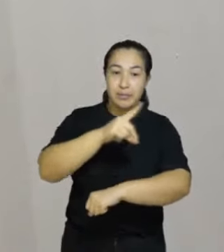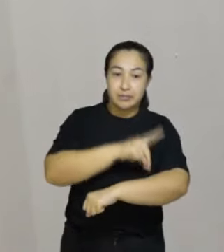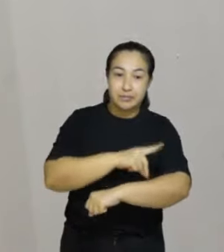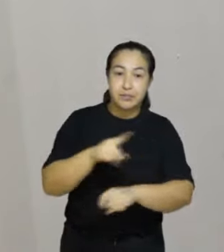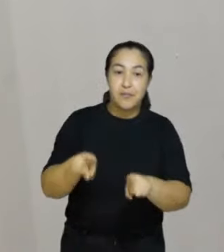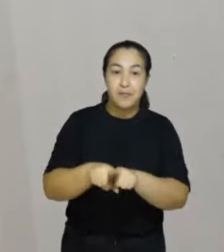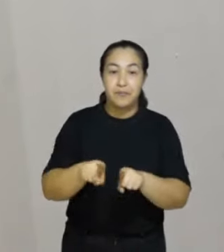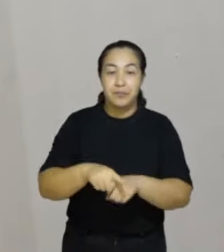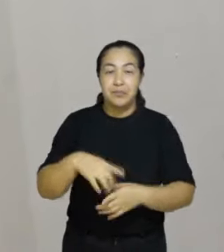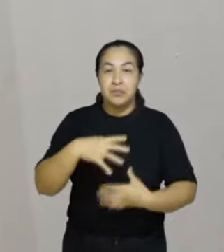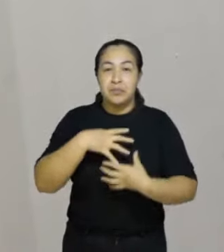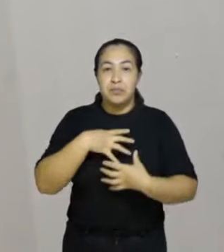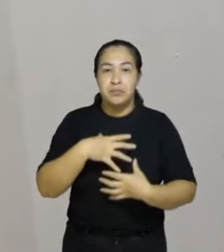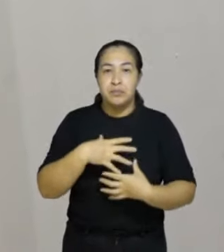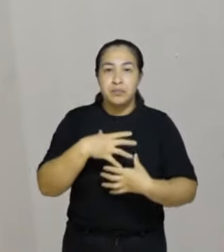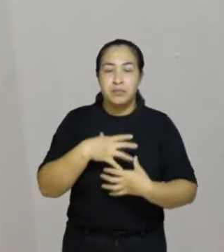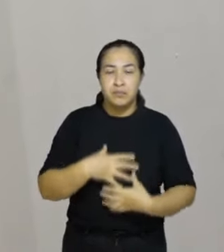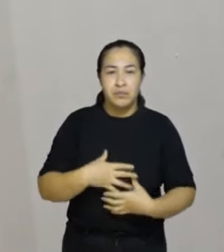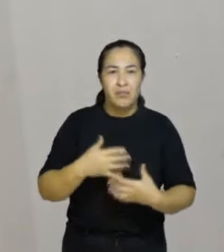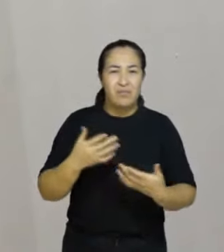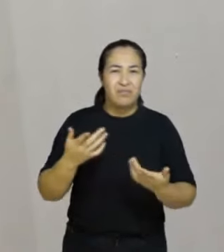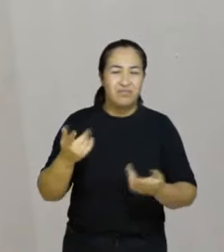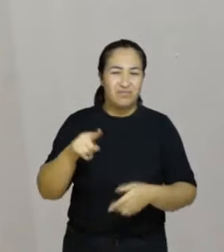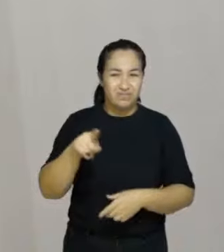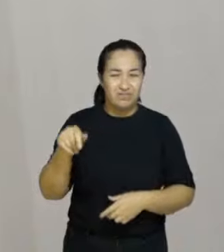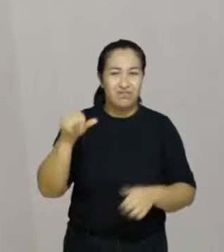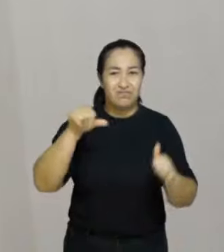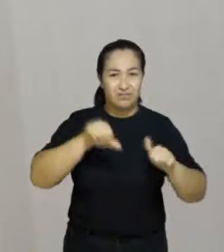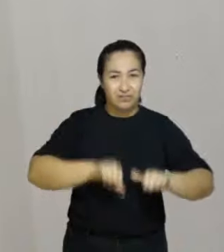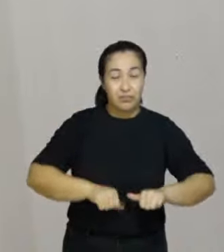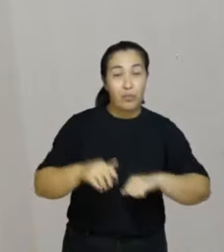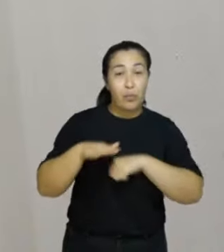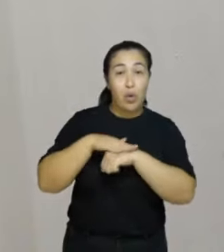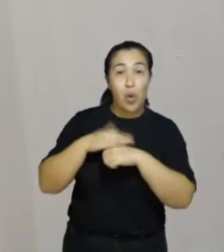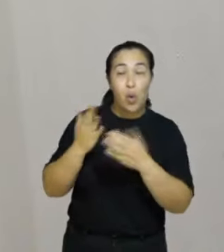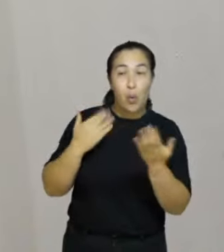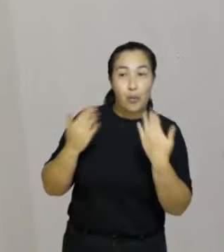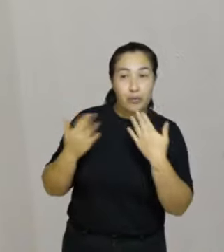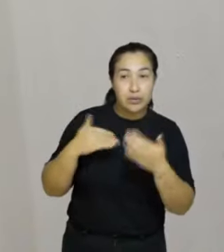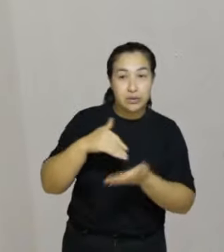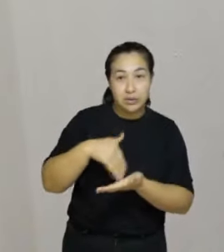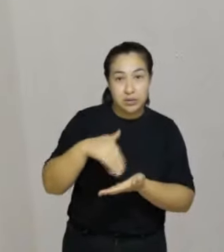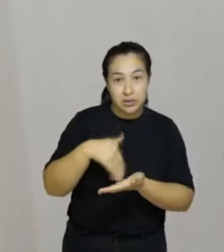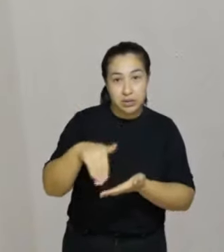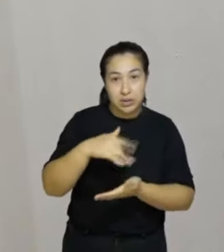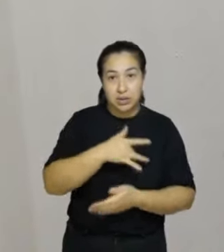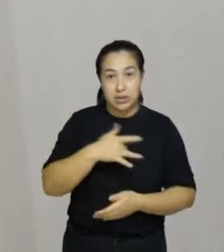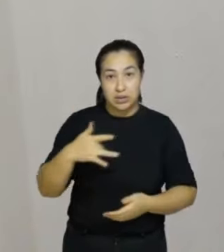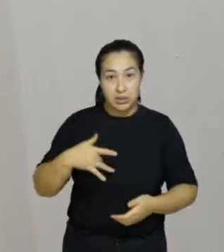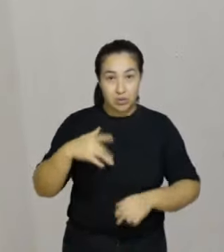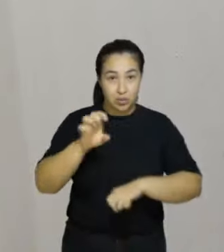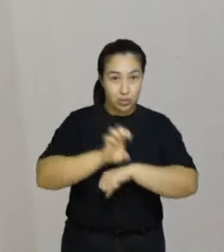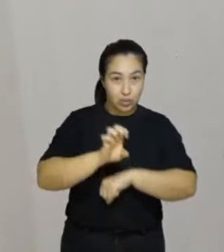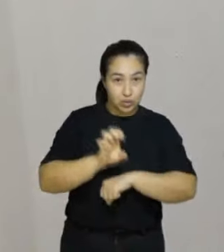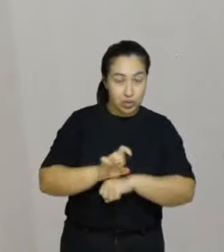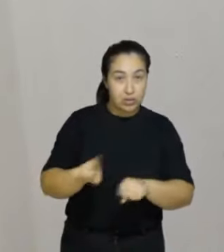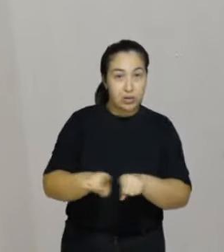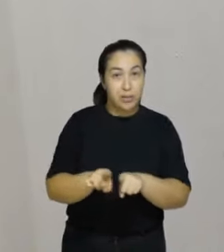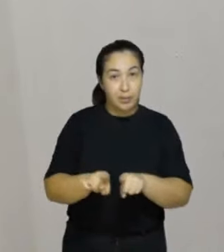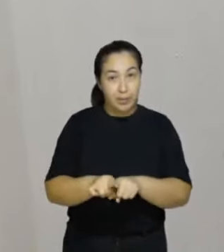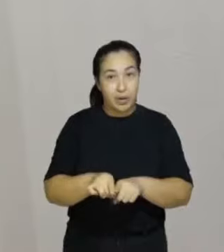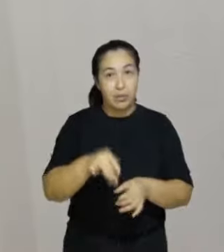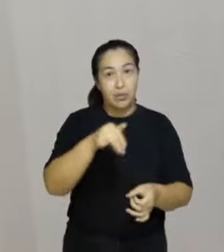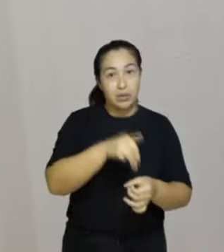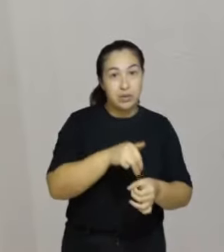procura. Estamos conversando com a Secretaria de Saúde do Estado, dos municípios e com